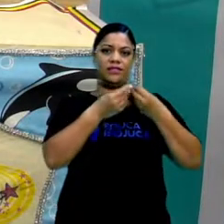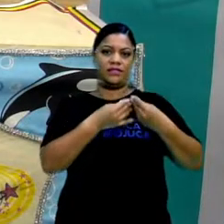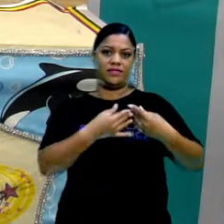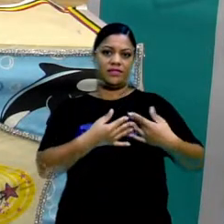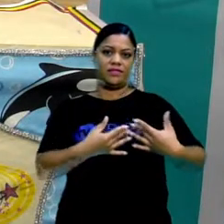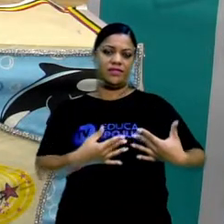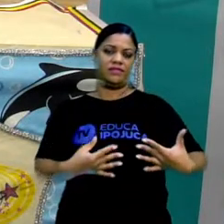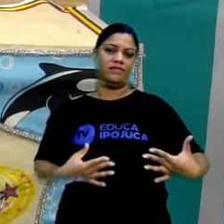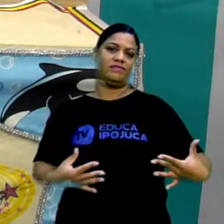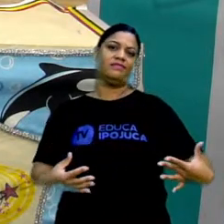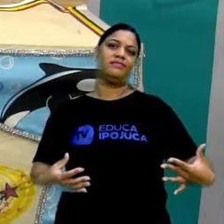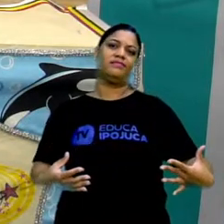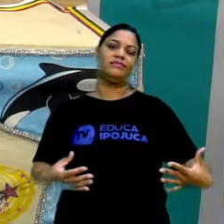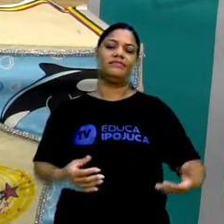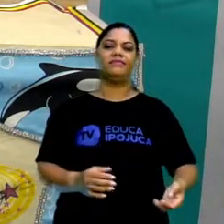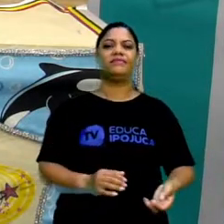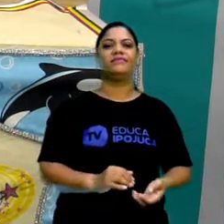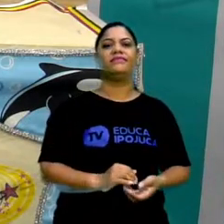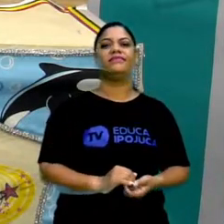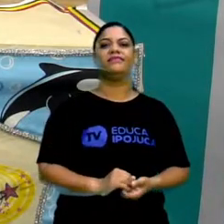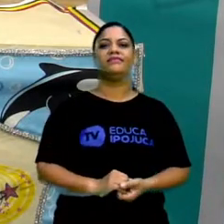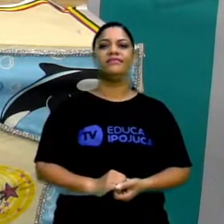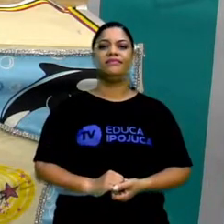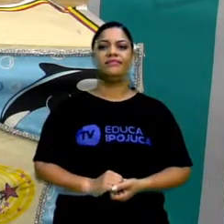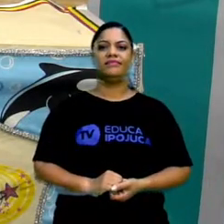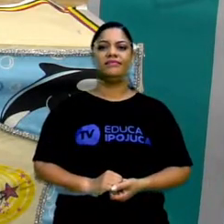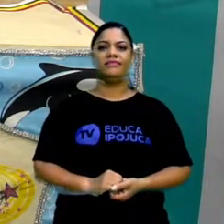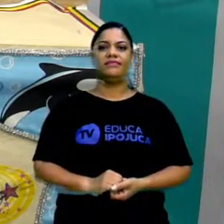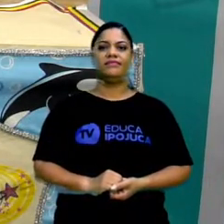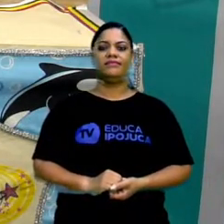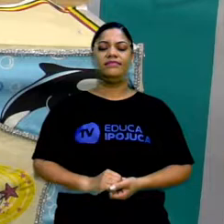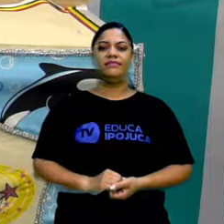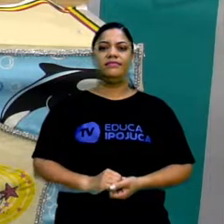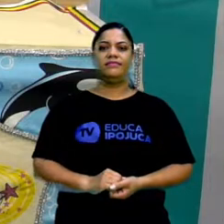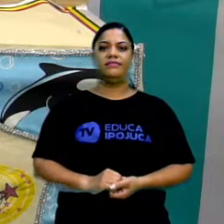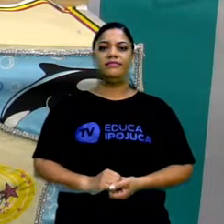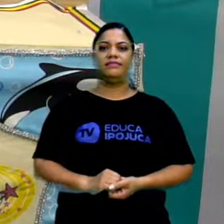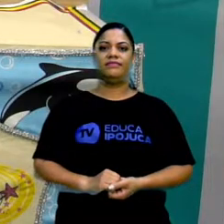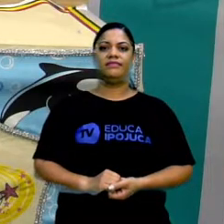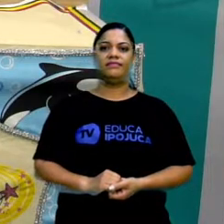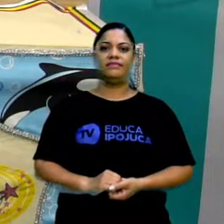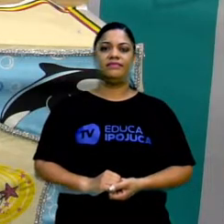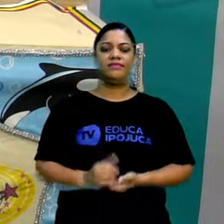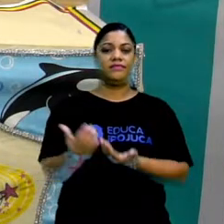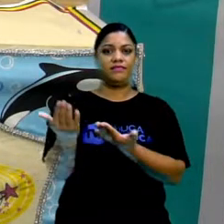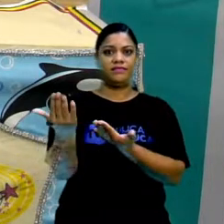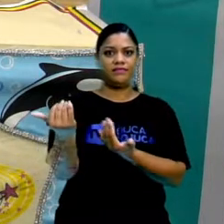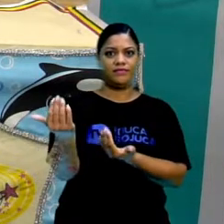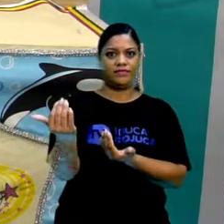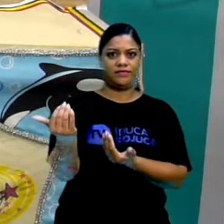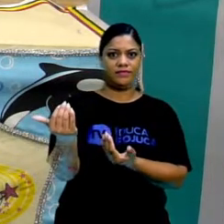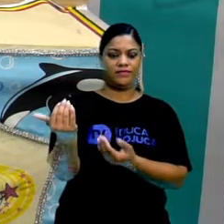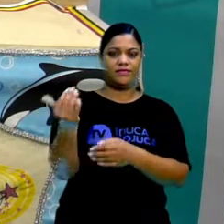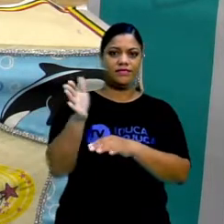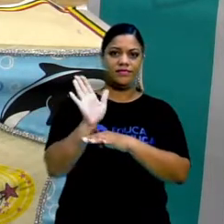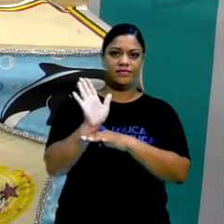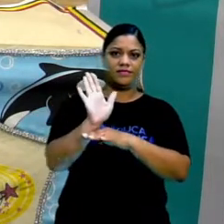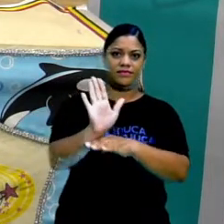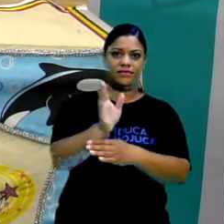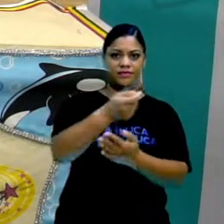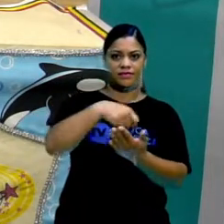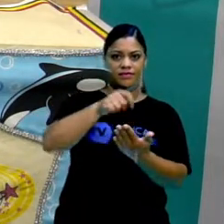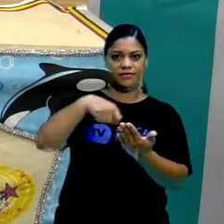despedaçado. Então, aquele jovem que ele ajudou,